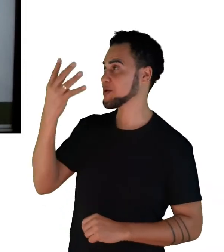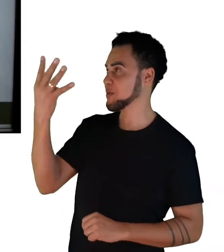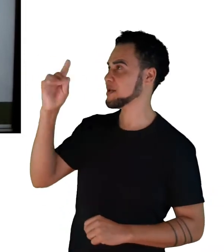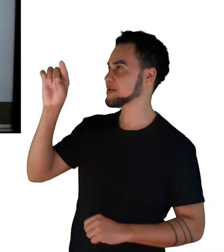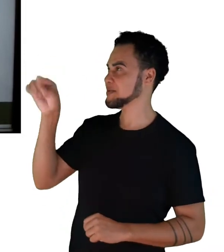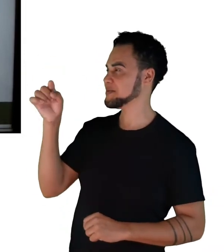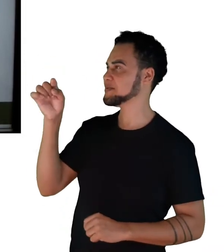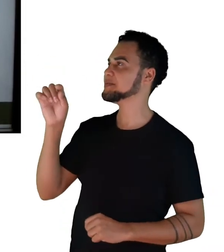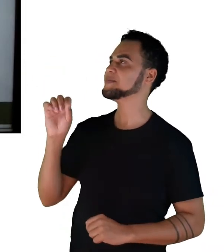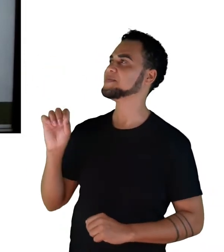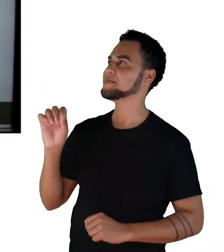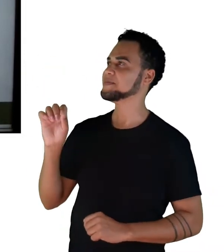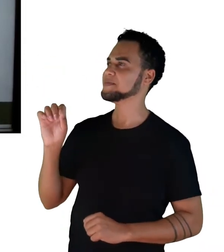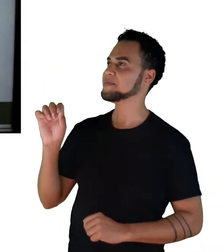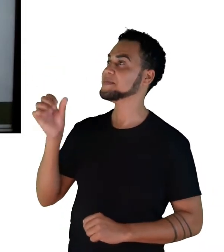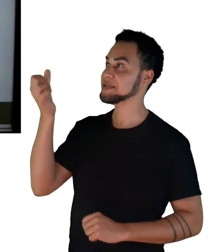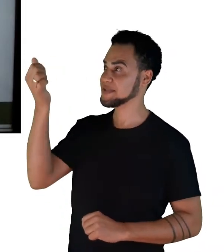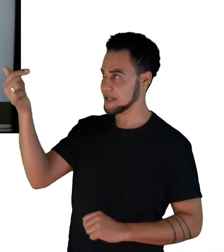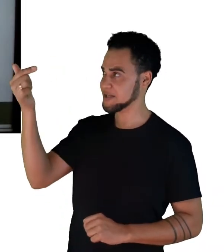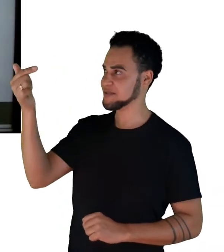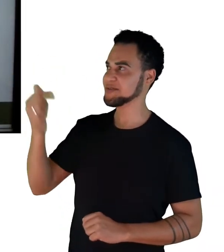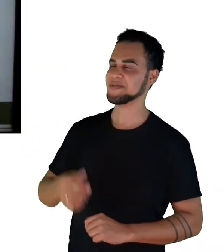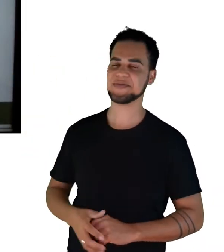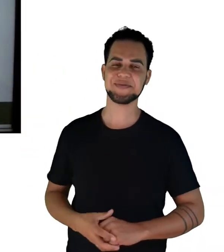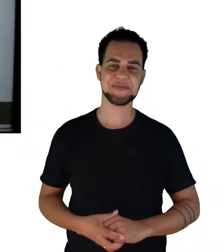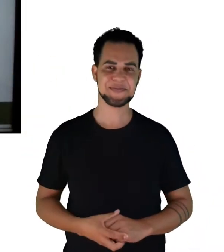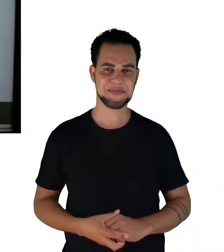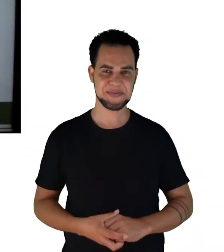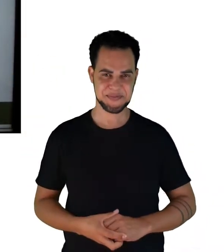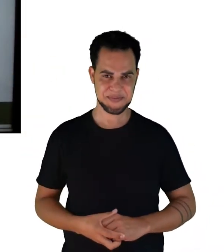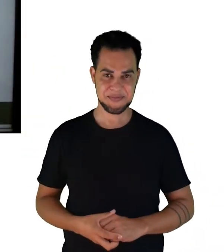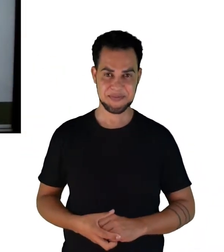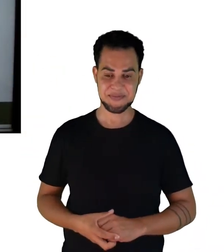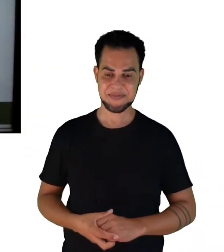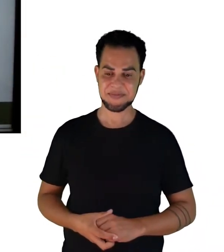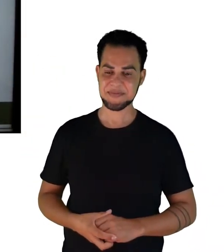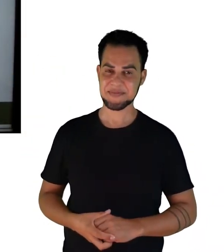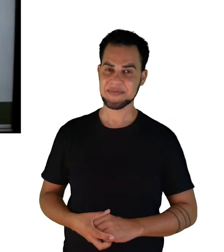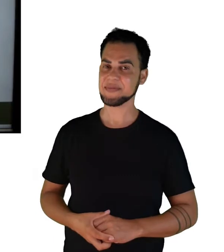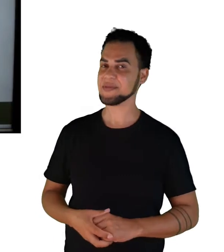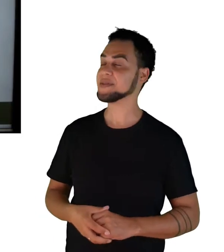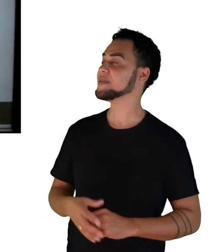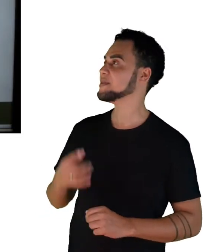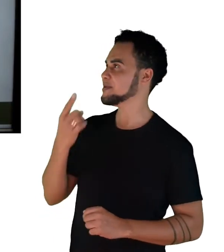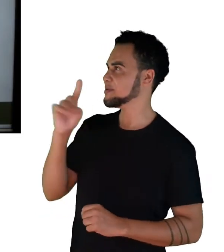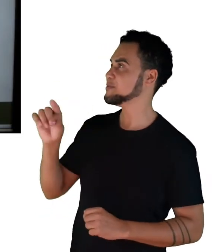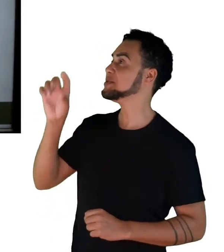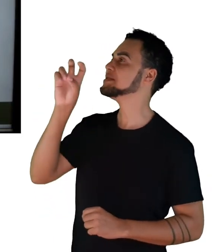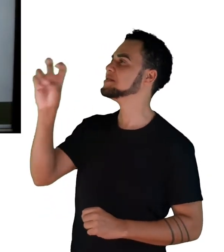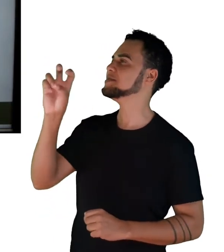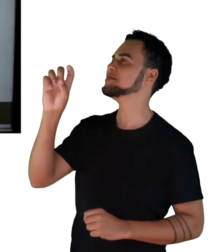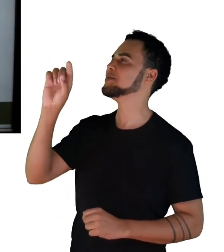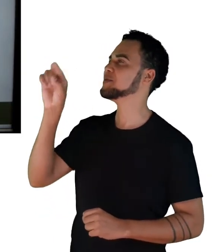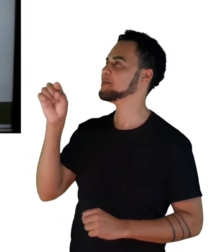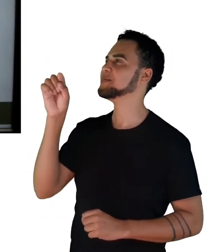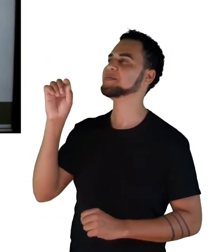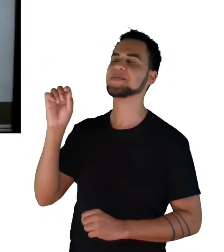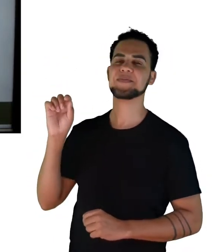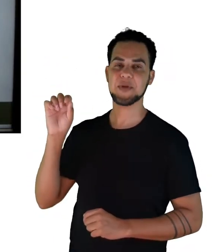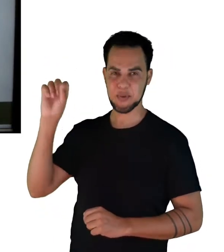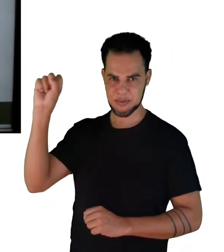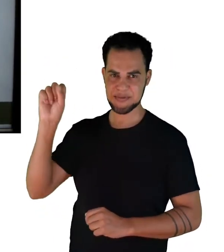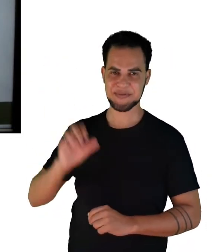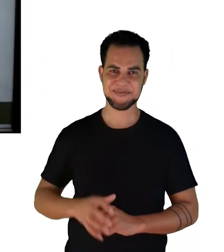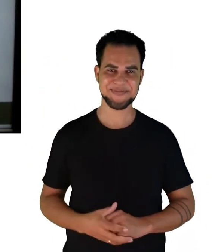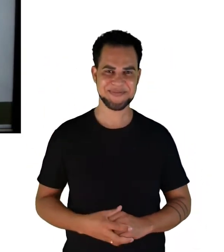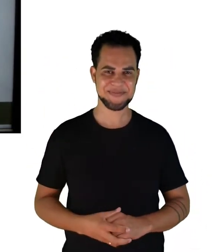4 e 7, e finalmente 5 e